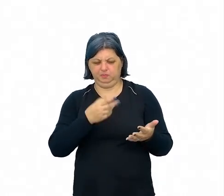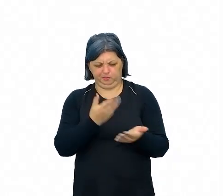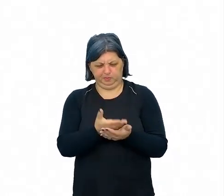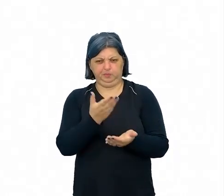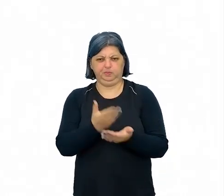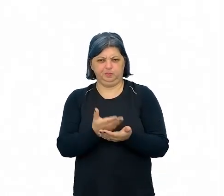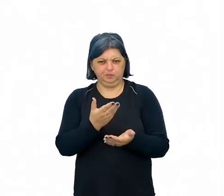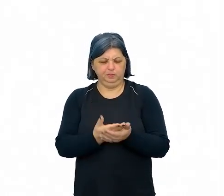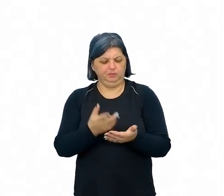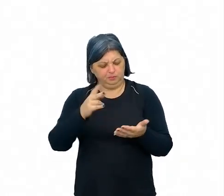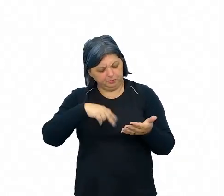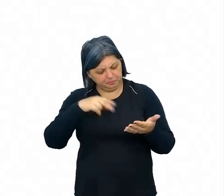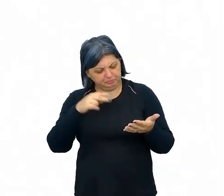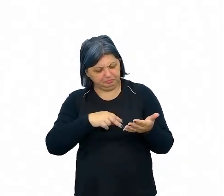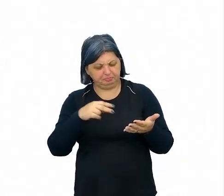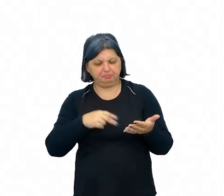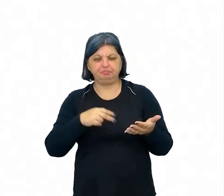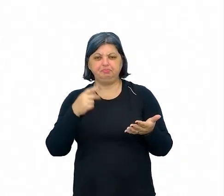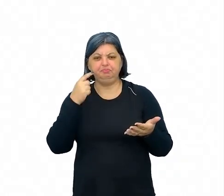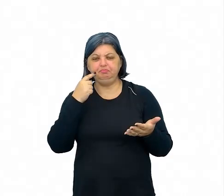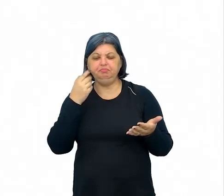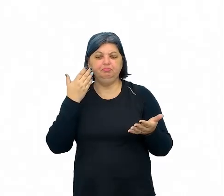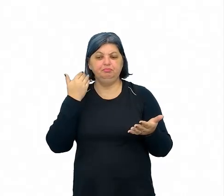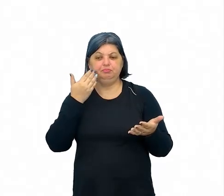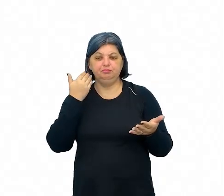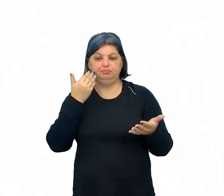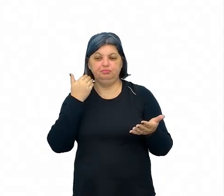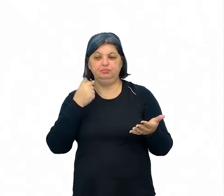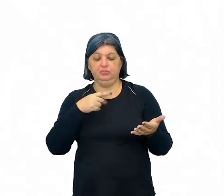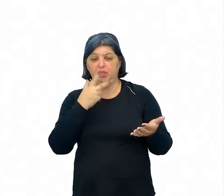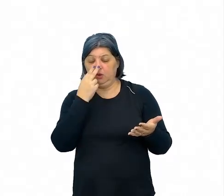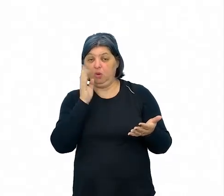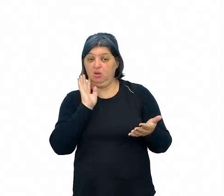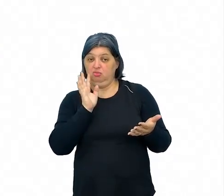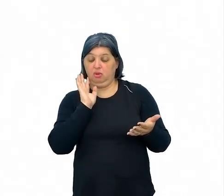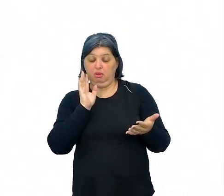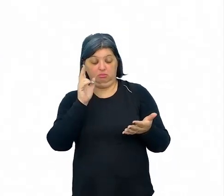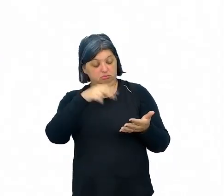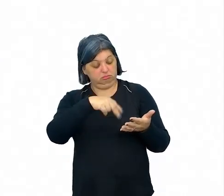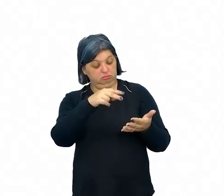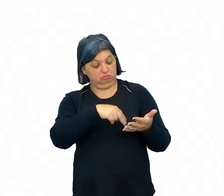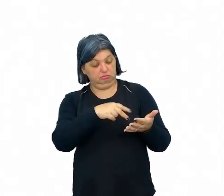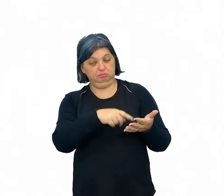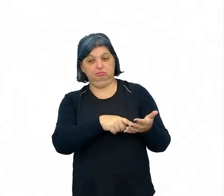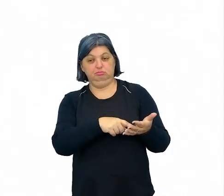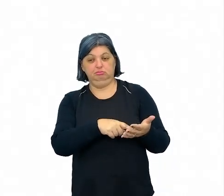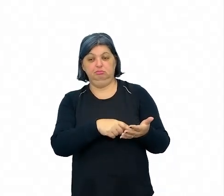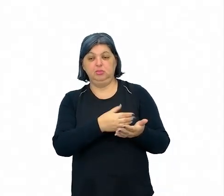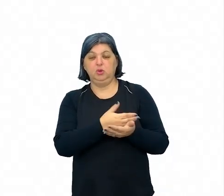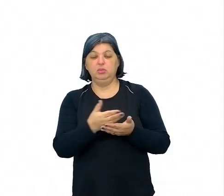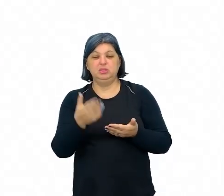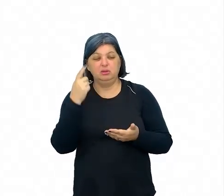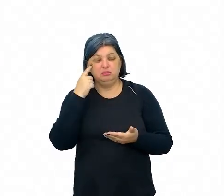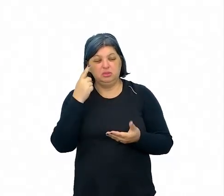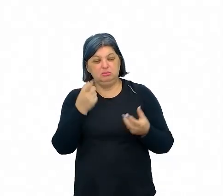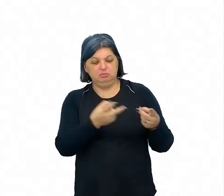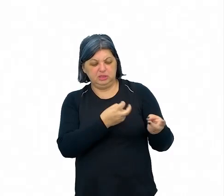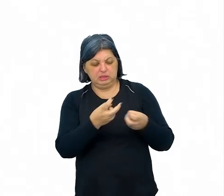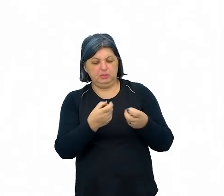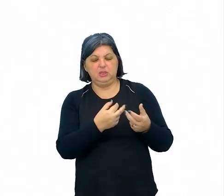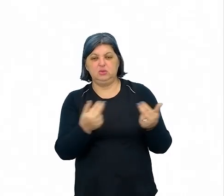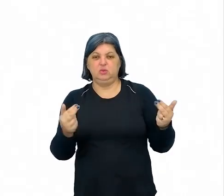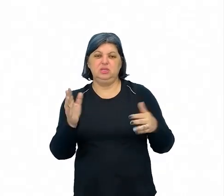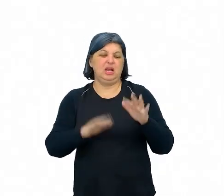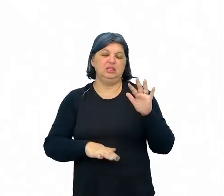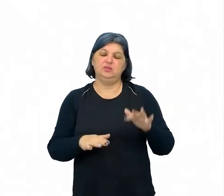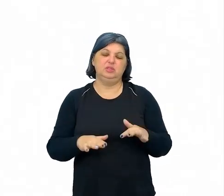sabe? Passem o olho, né? Eu acho bacana a gente passar o olho, a gente começar a se apropriar de algumas coisas que a gente